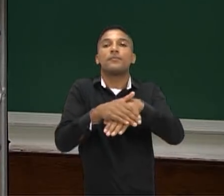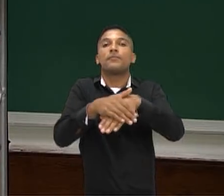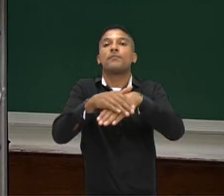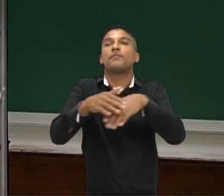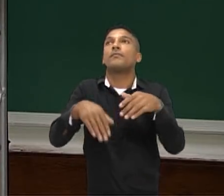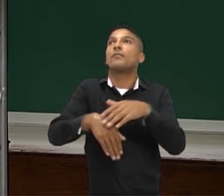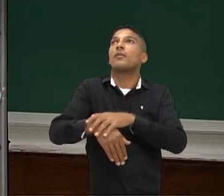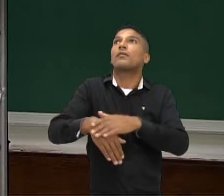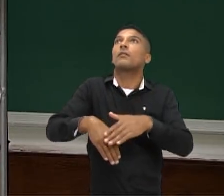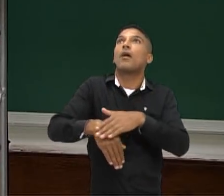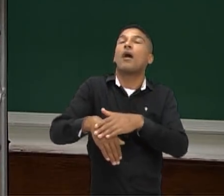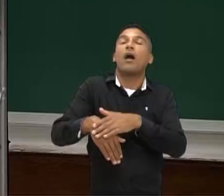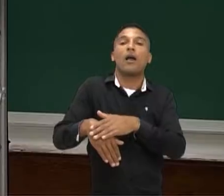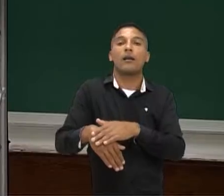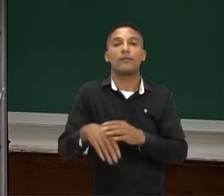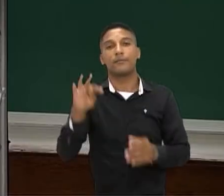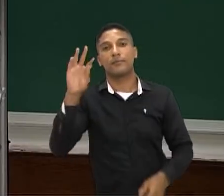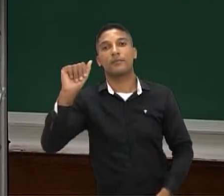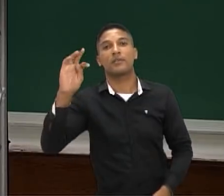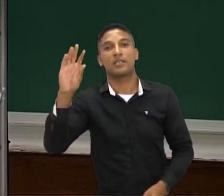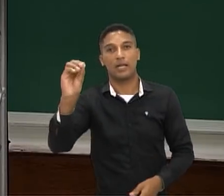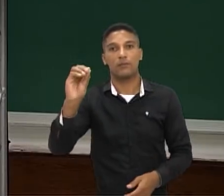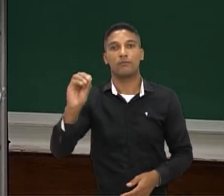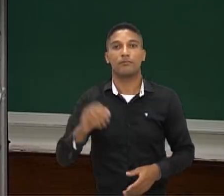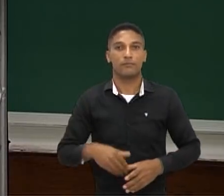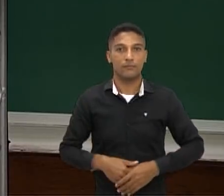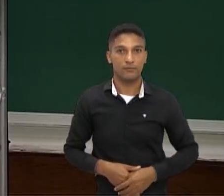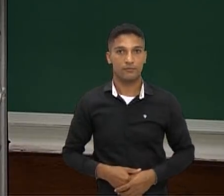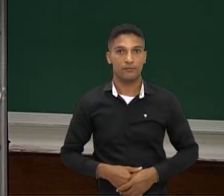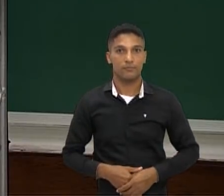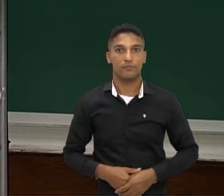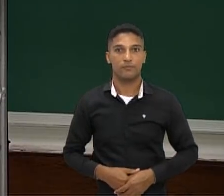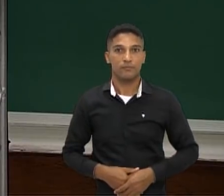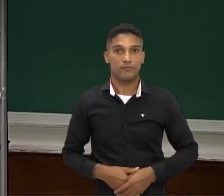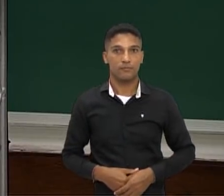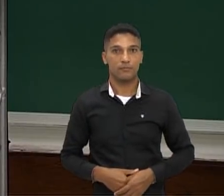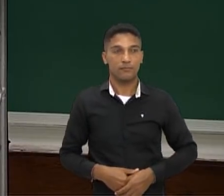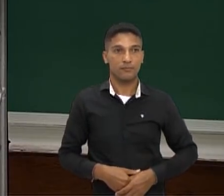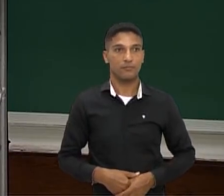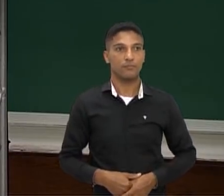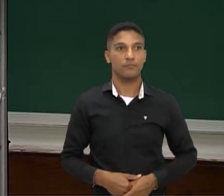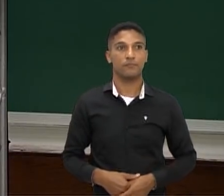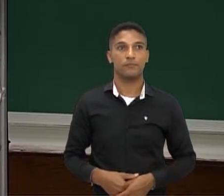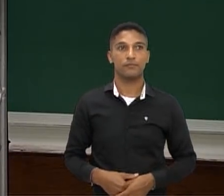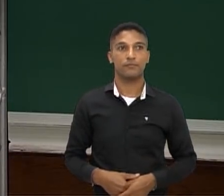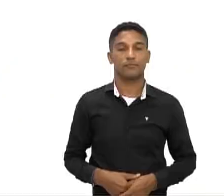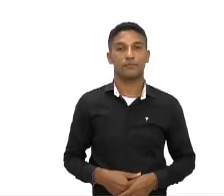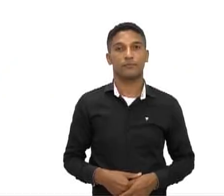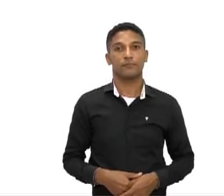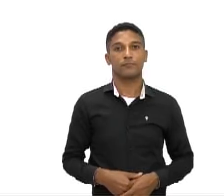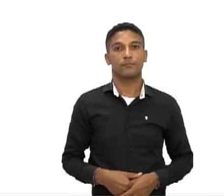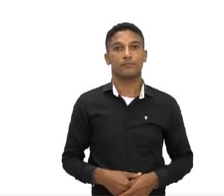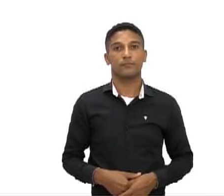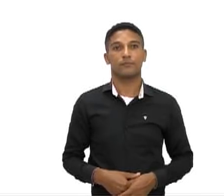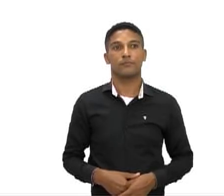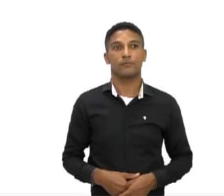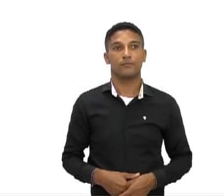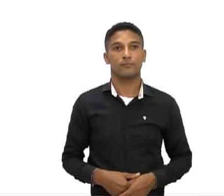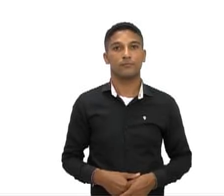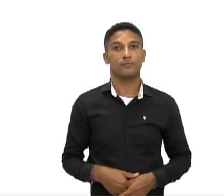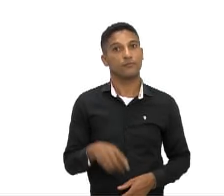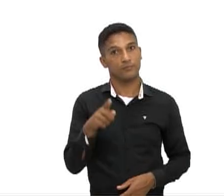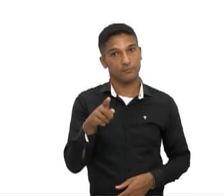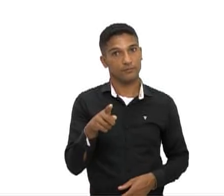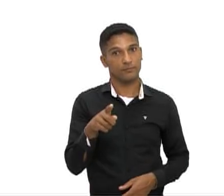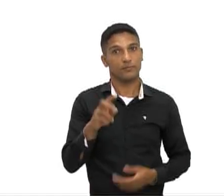leitor. Certo? Vou convidar vocês agora para a gente ler mais um fragmento do texto. Comigo aqui então, vamos lá? Leia o